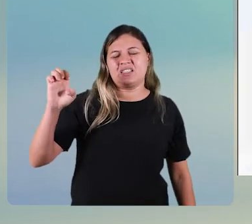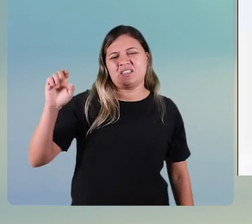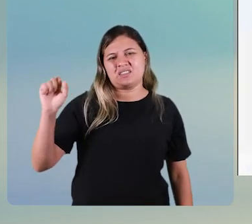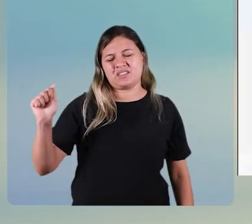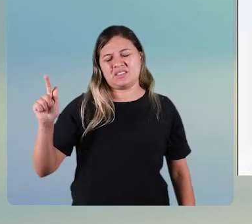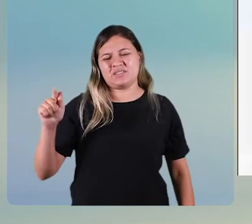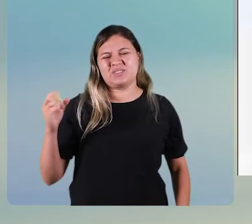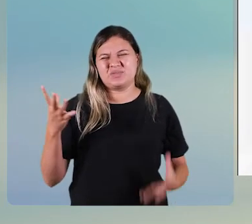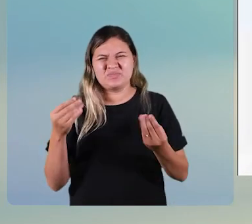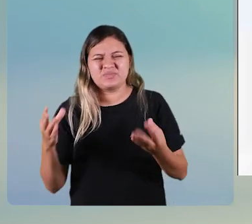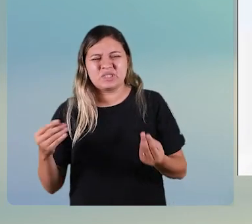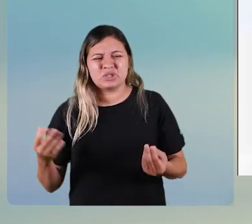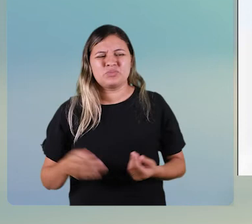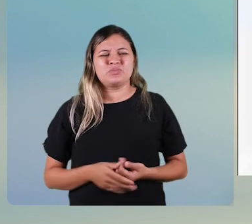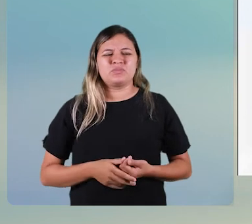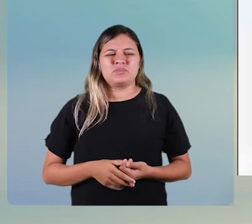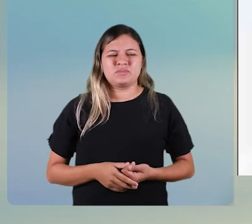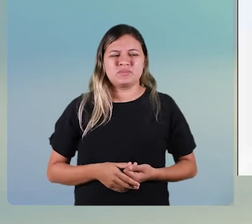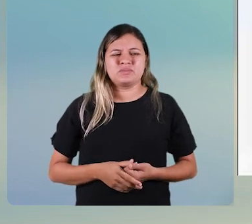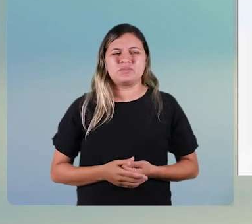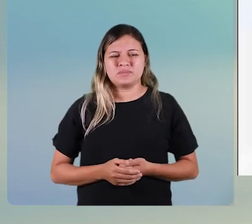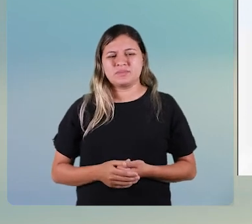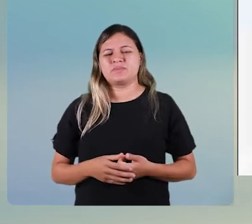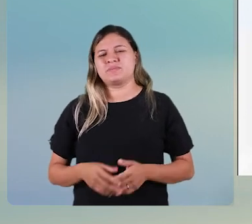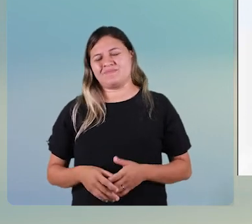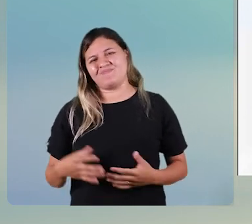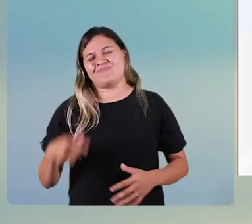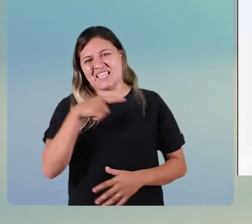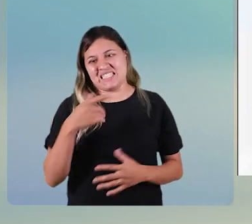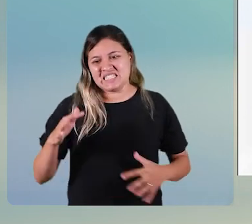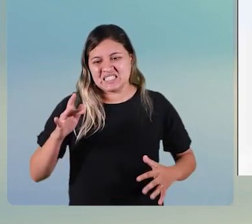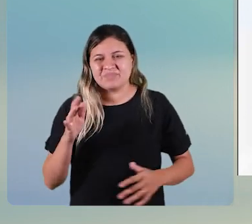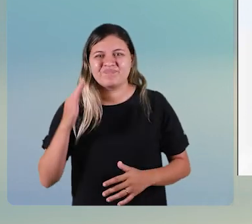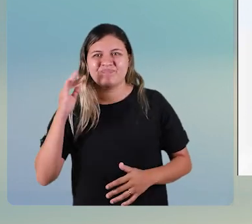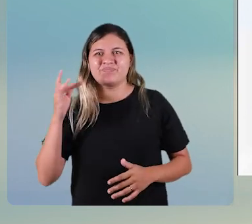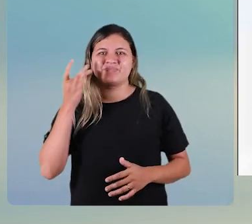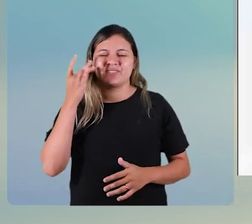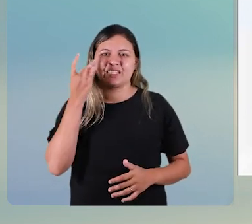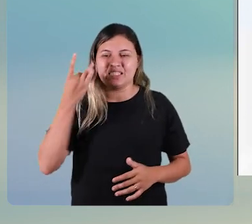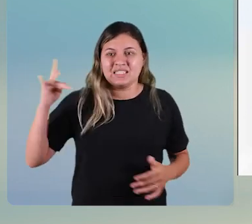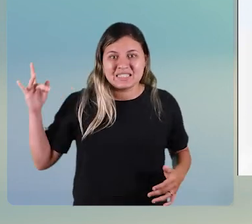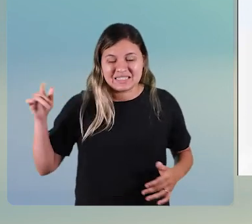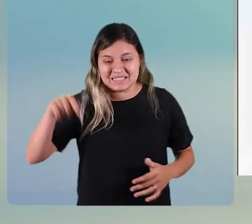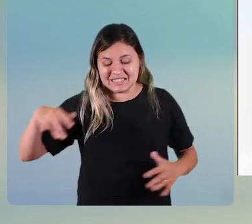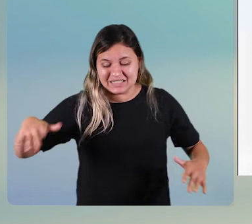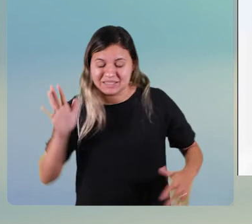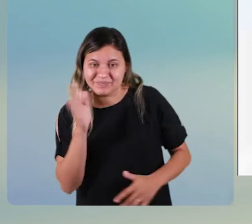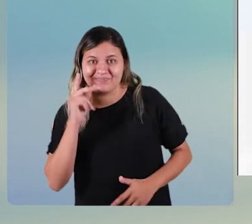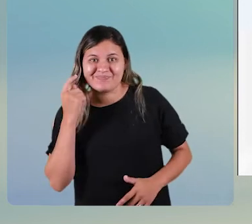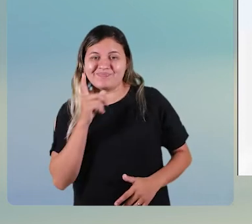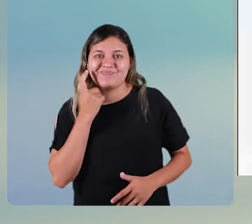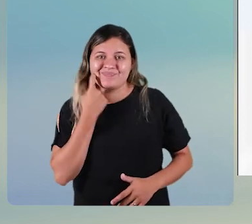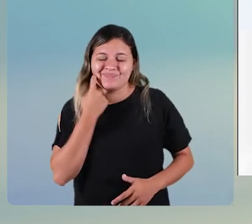oxigênio, dissolvido na água. E o que é que isso acarreta? A mortandade dos animais aquáticos, dos peixes, né, e outros animais. Então você diminui